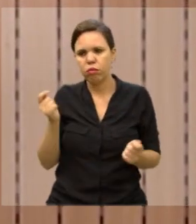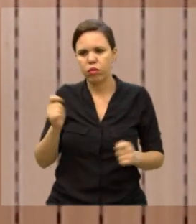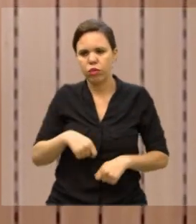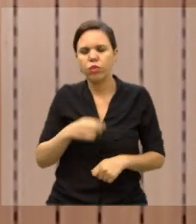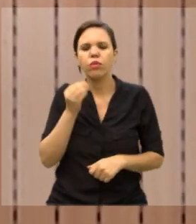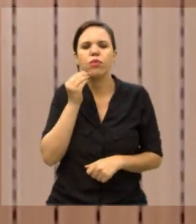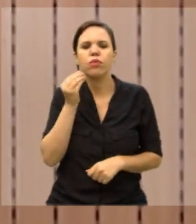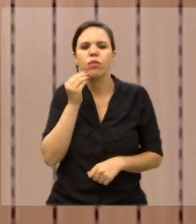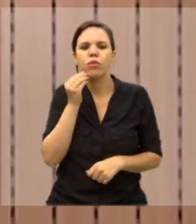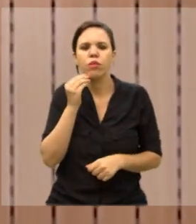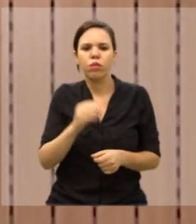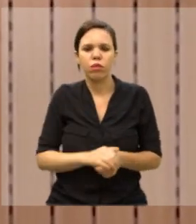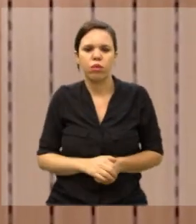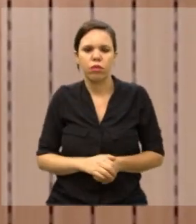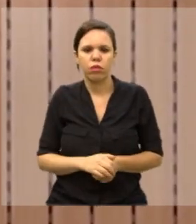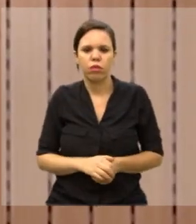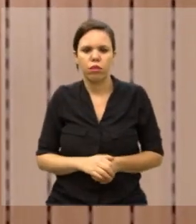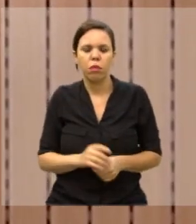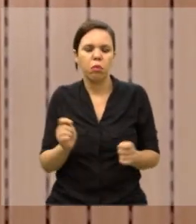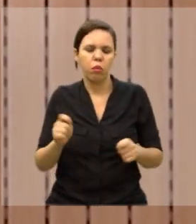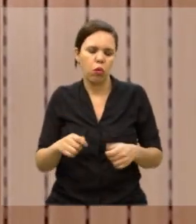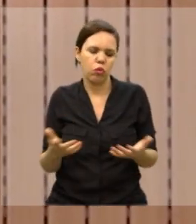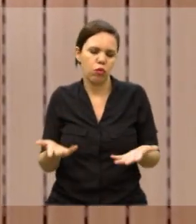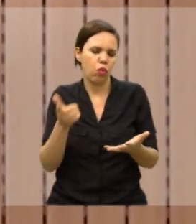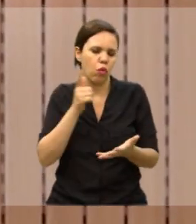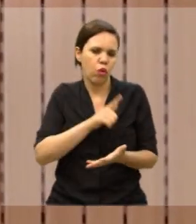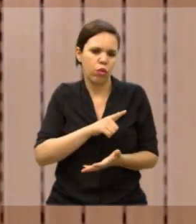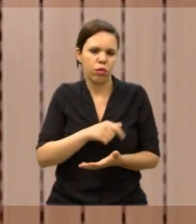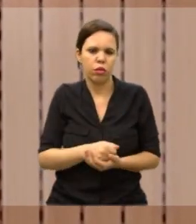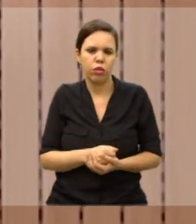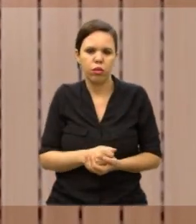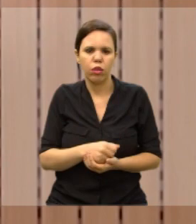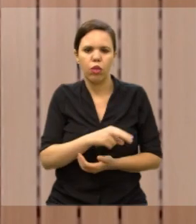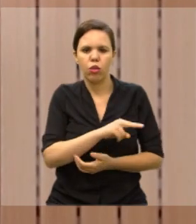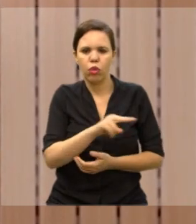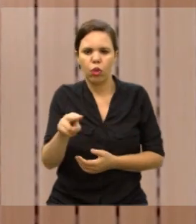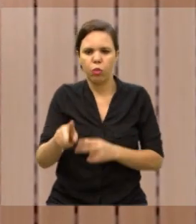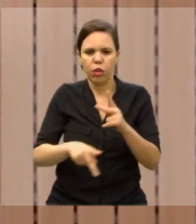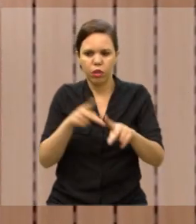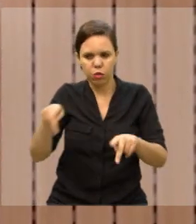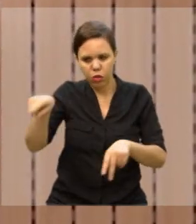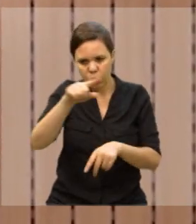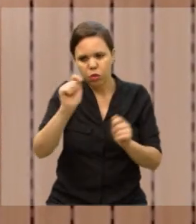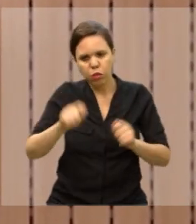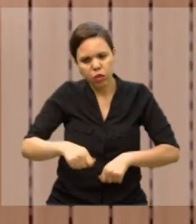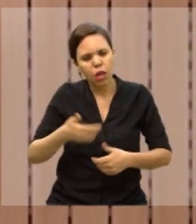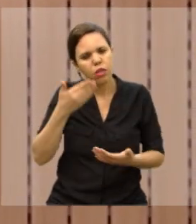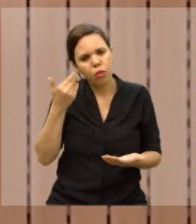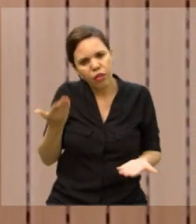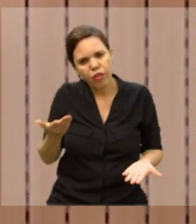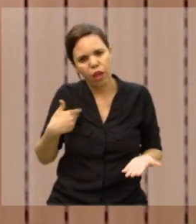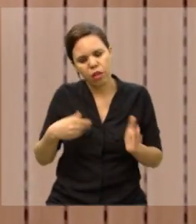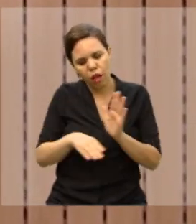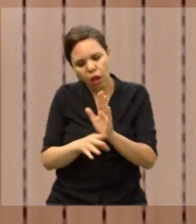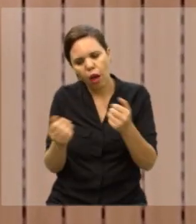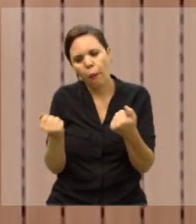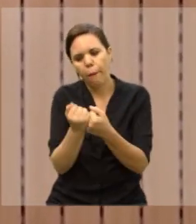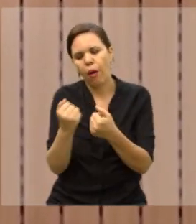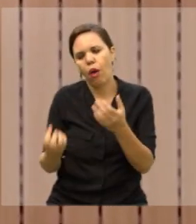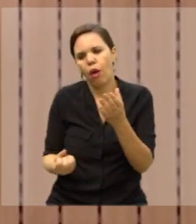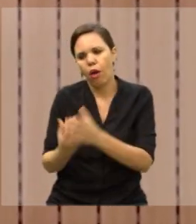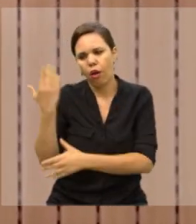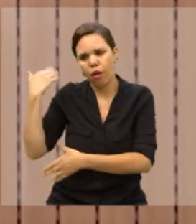boa oportunidade ou uma possibilidade de colocar o nome à disposição da população. Eu acredito que nasceu